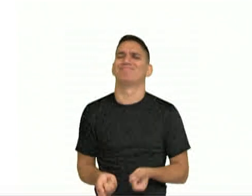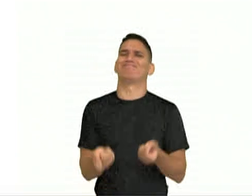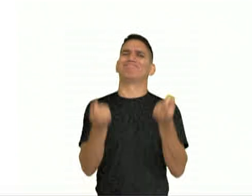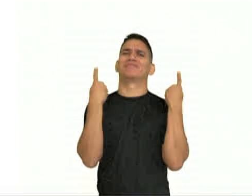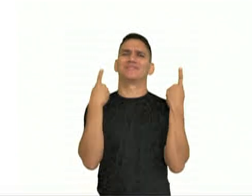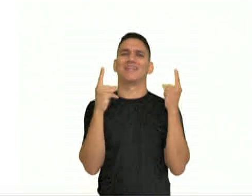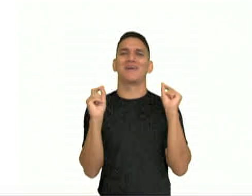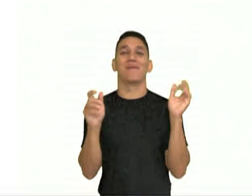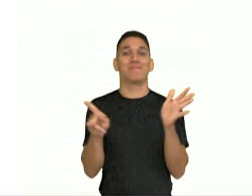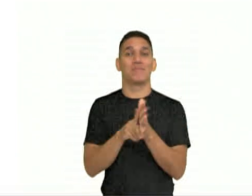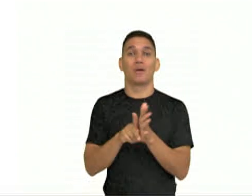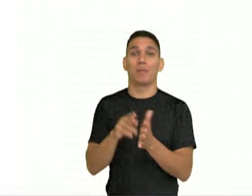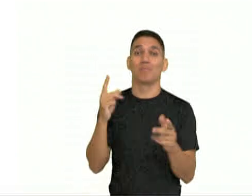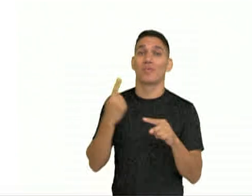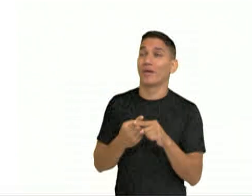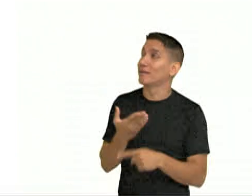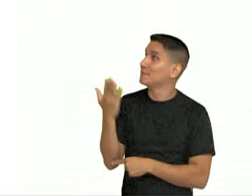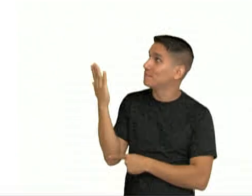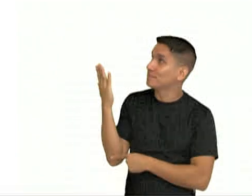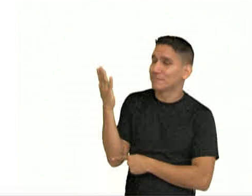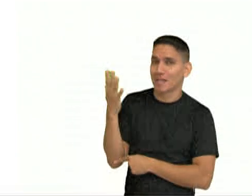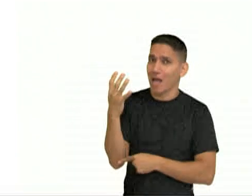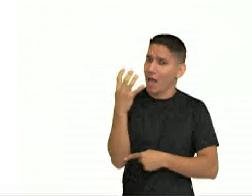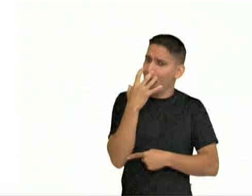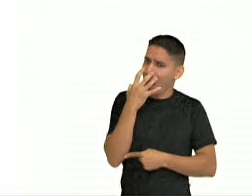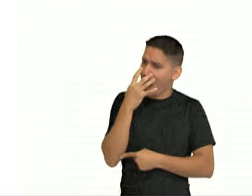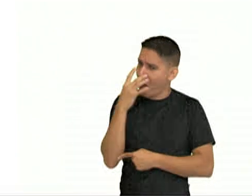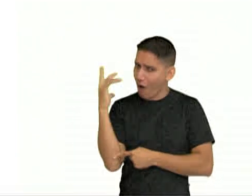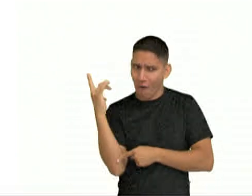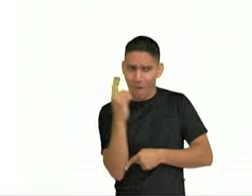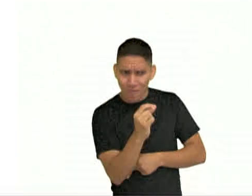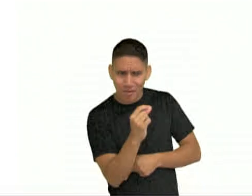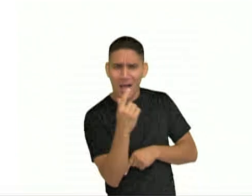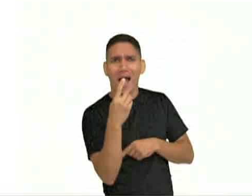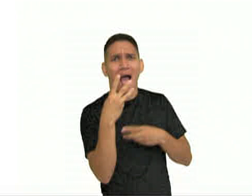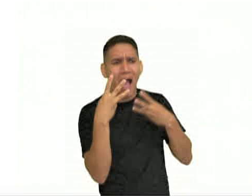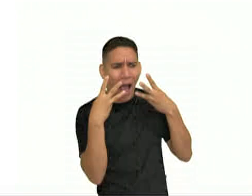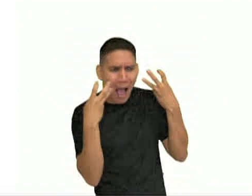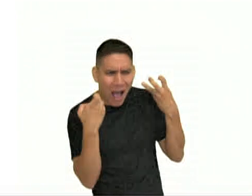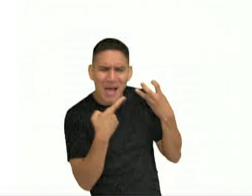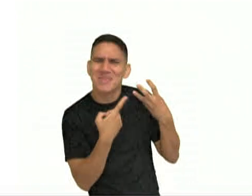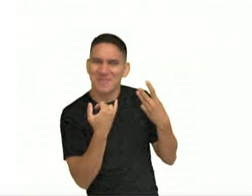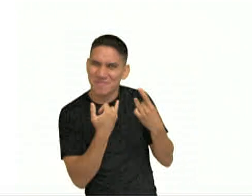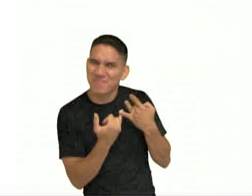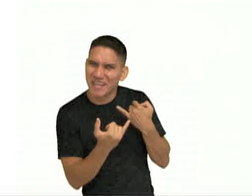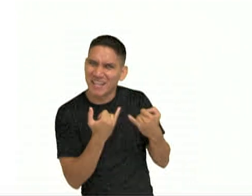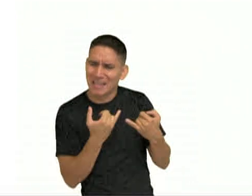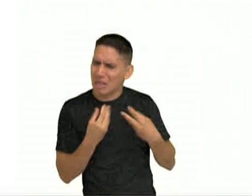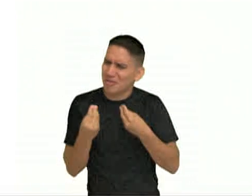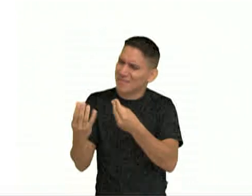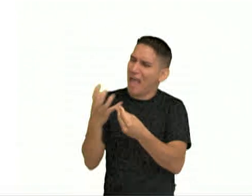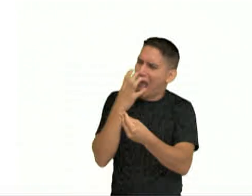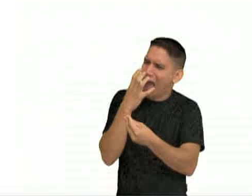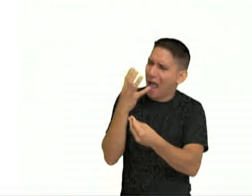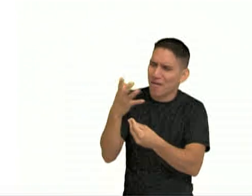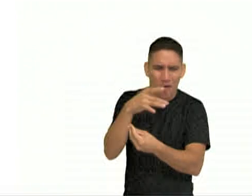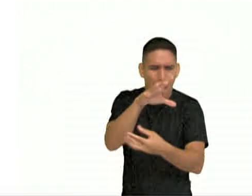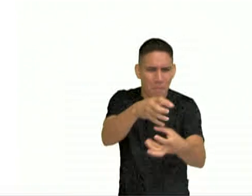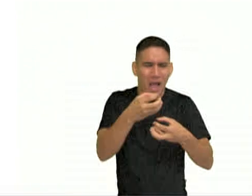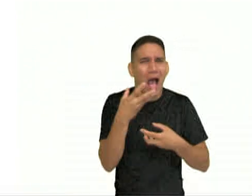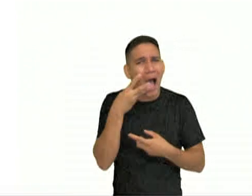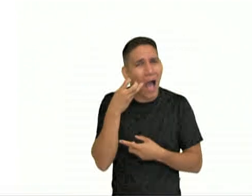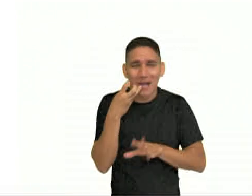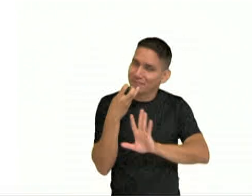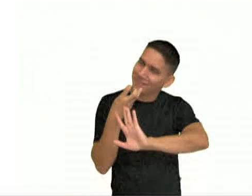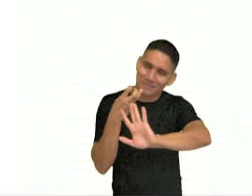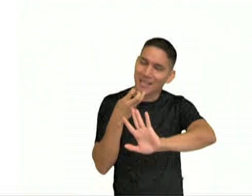causada pela antítese usada aqui, ó. Seu cão sai um gato. Deu uma antítese. Como? Eu entreguei um cachorro, vou pegar um gato? Não.